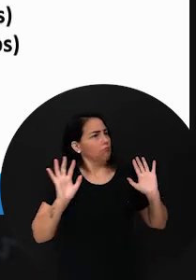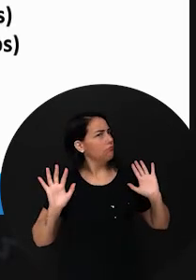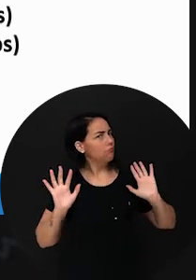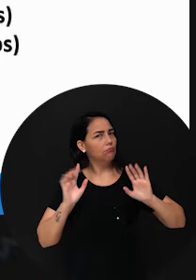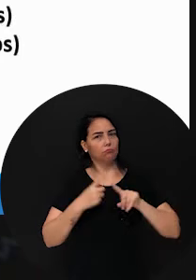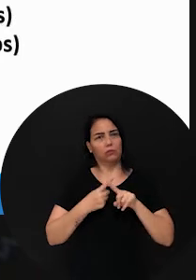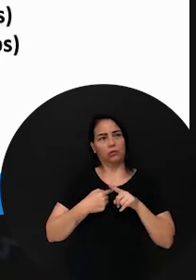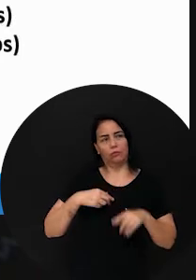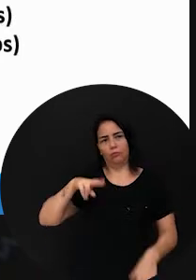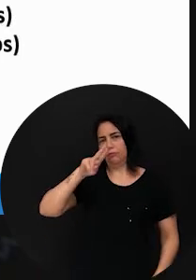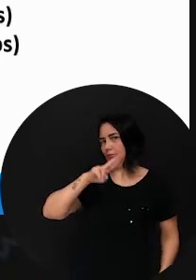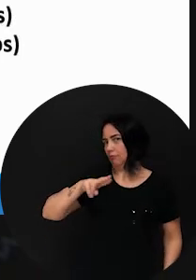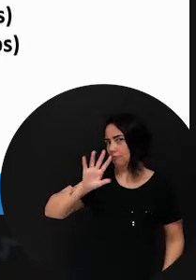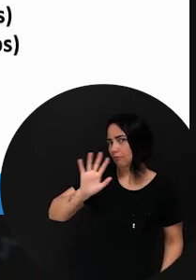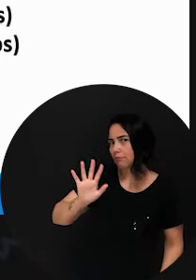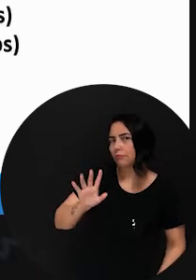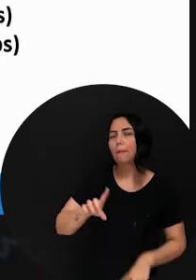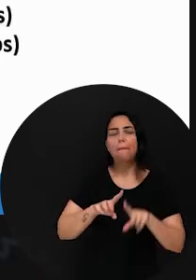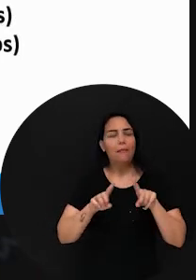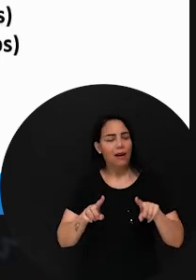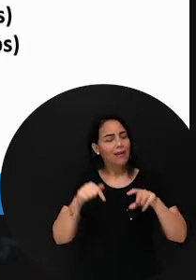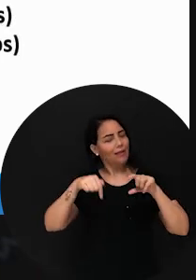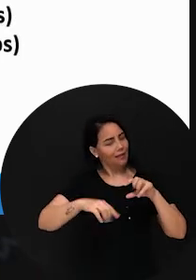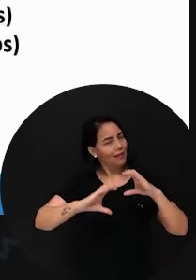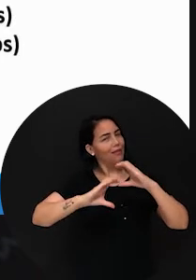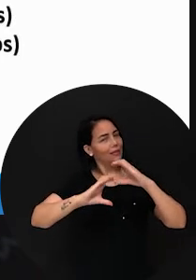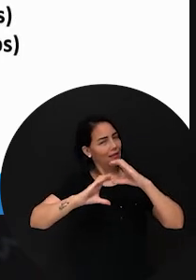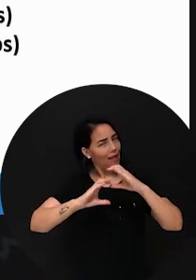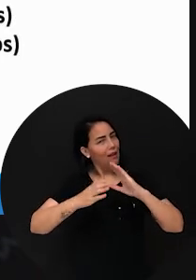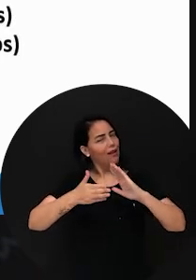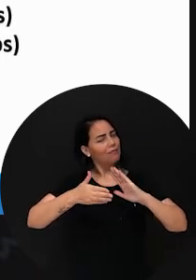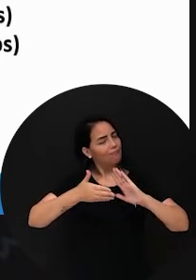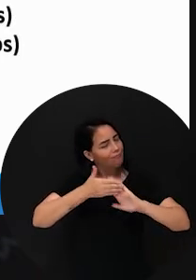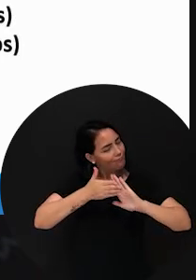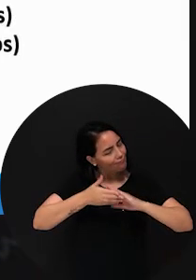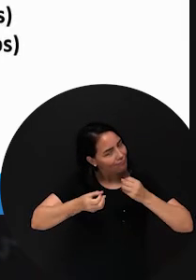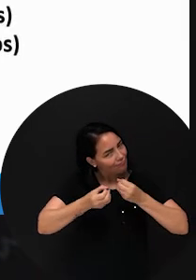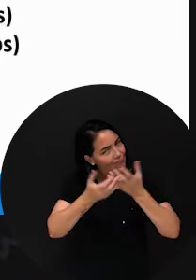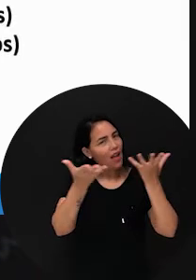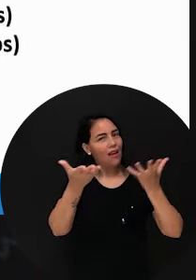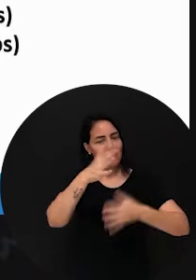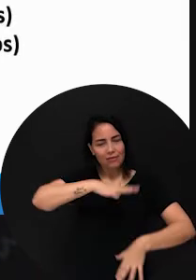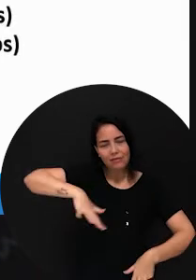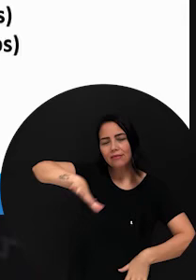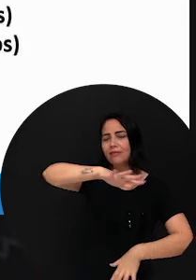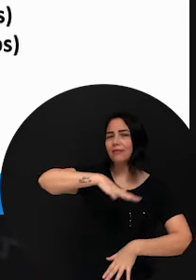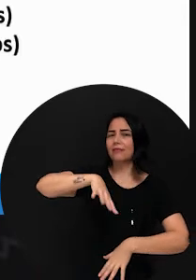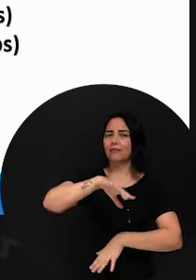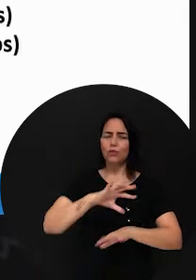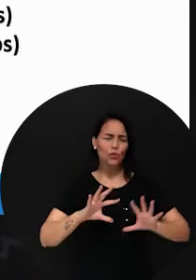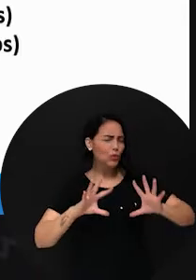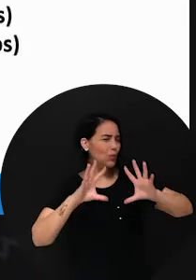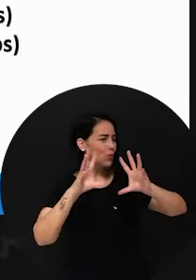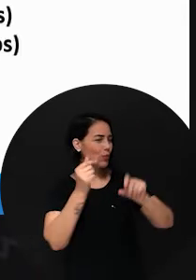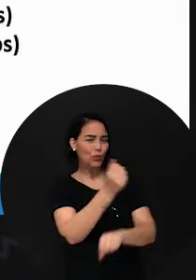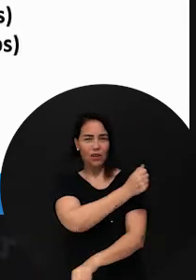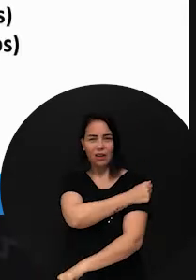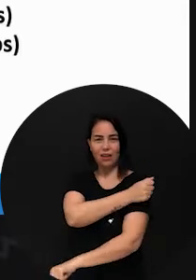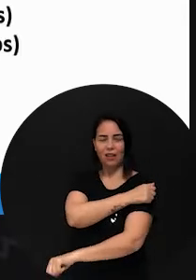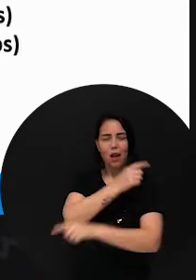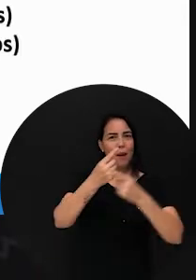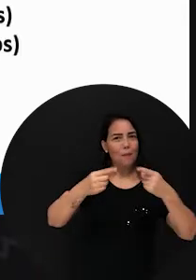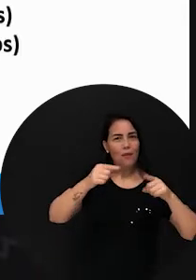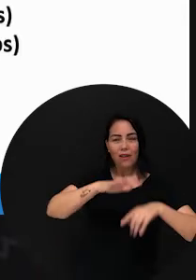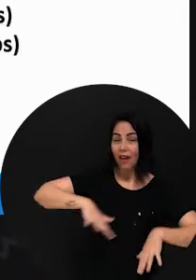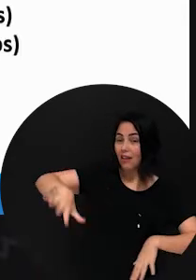não vou utilizar. Né? E a SCAR, ela propicia esse espaço, né? Para todos os estudantes e músicos, né? Da região